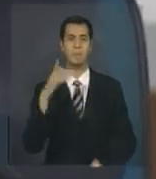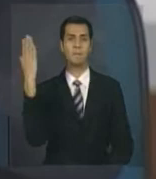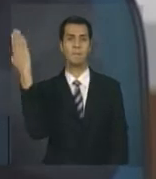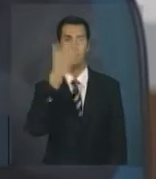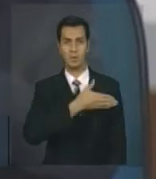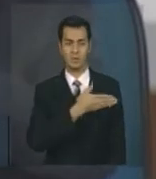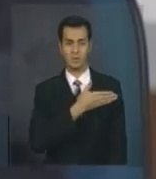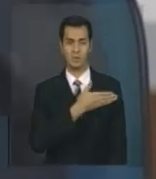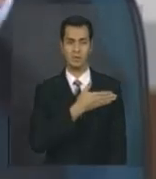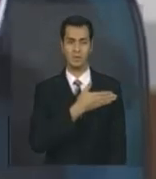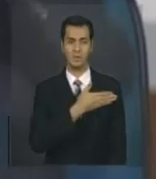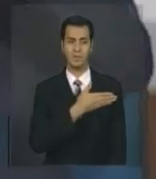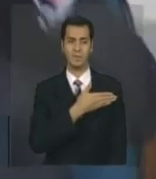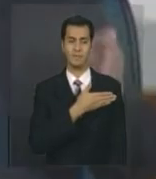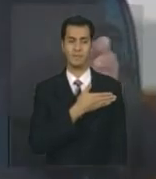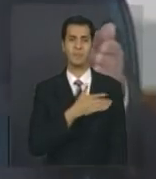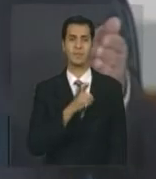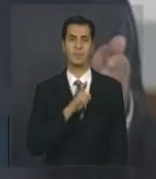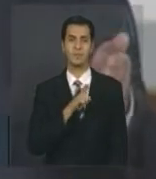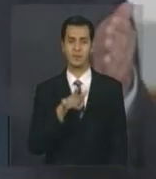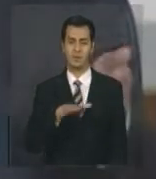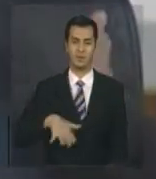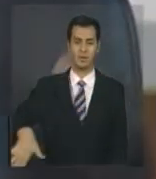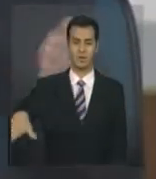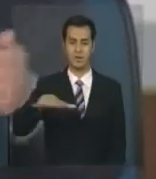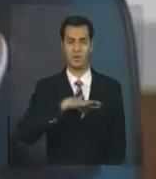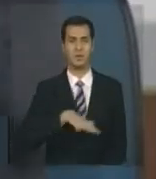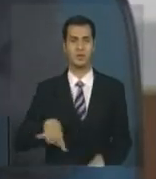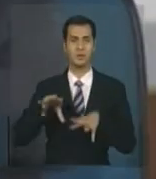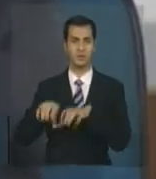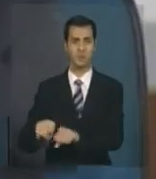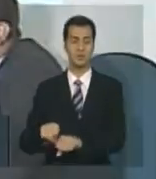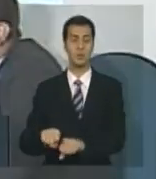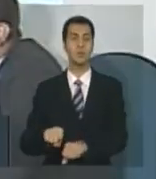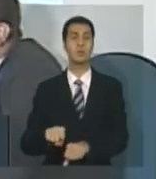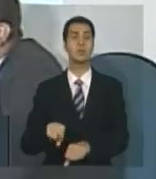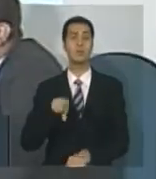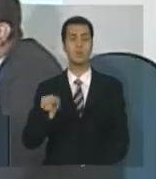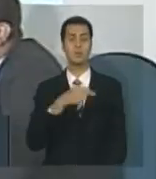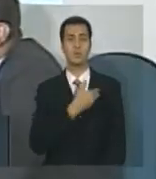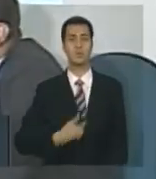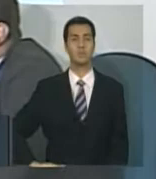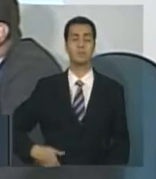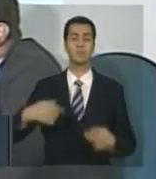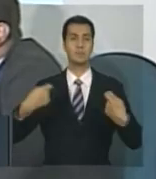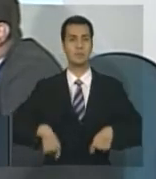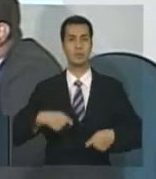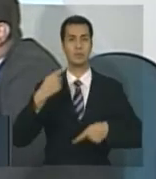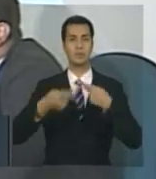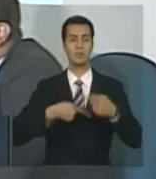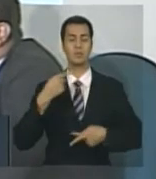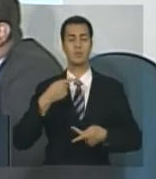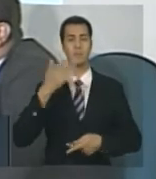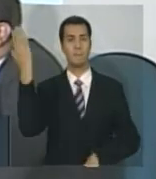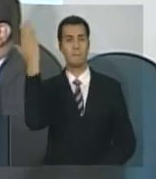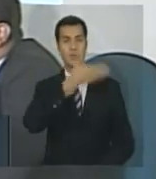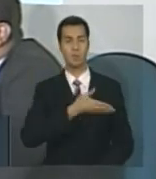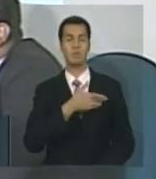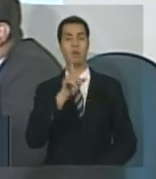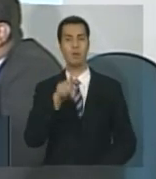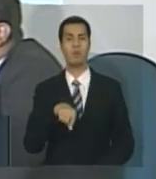comprovar a dominialidade da área. Ele tem que dizer que é dono daquele terreno, por exemplo, para fazer um